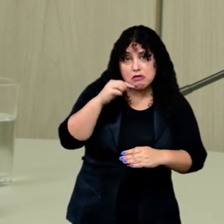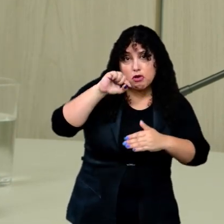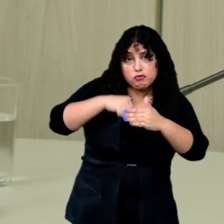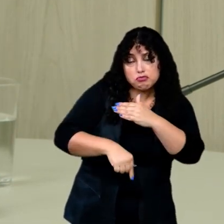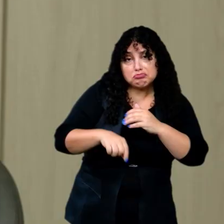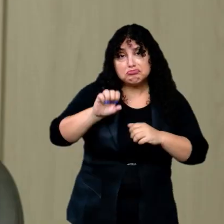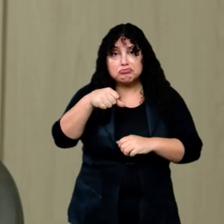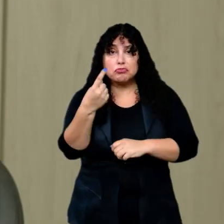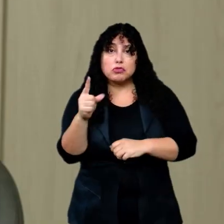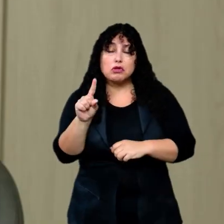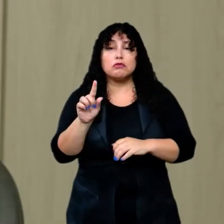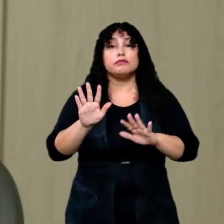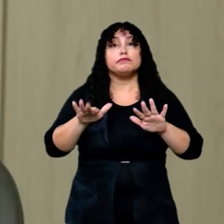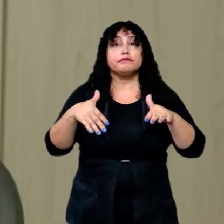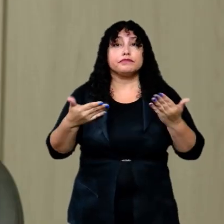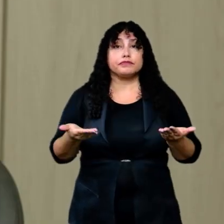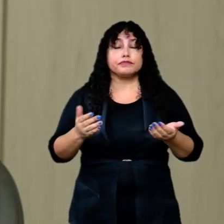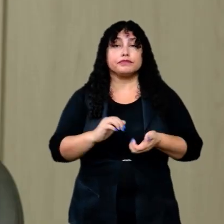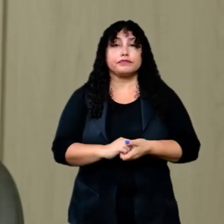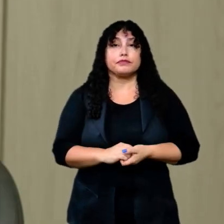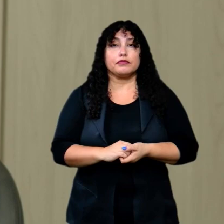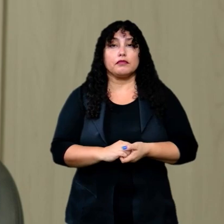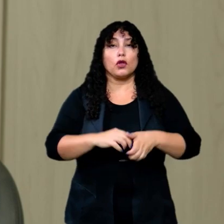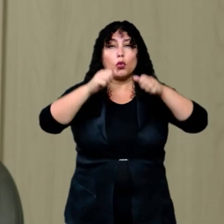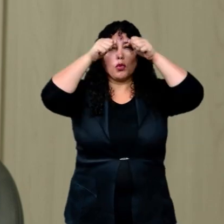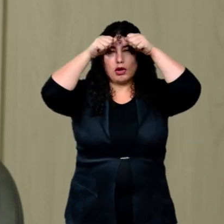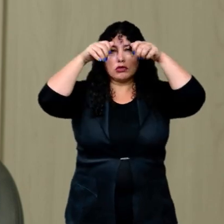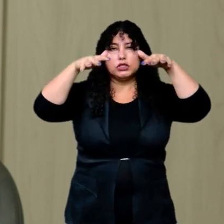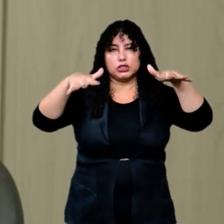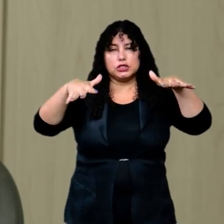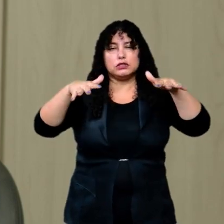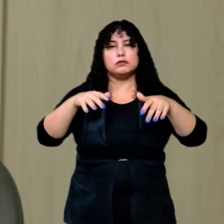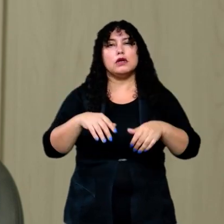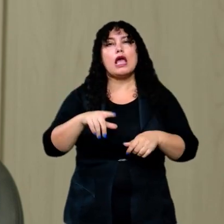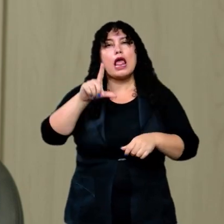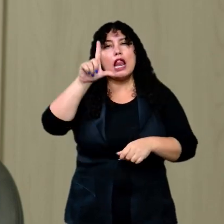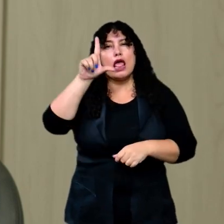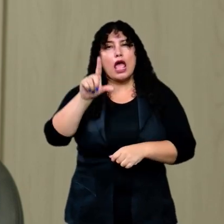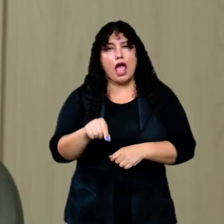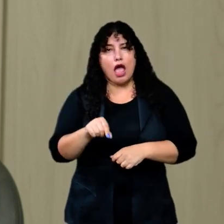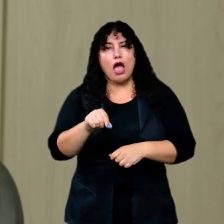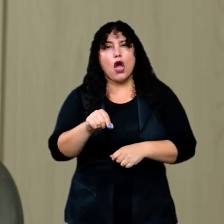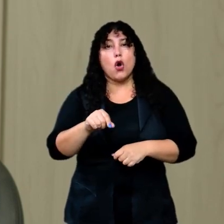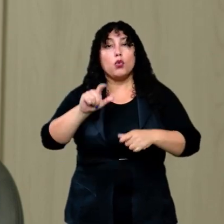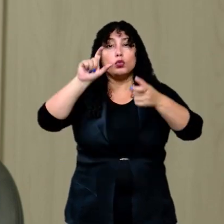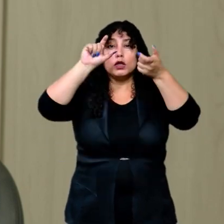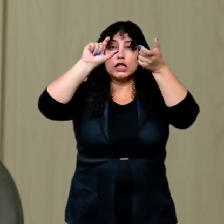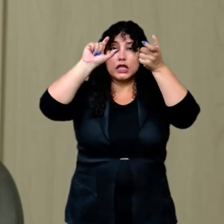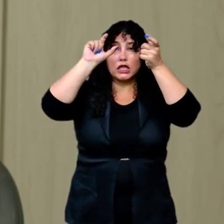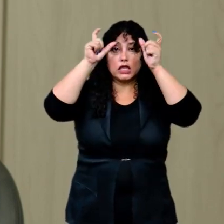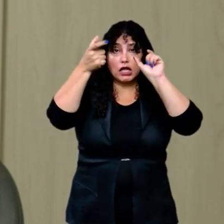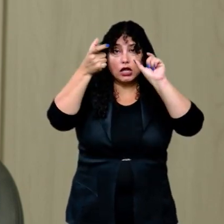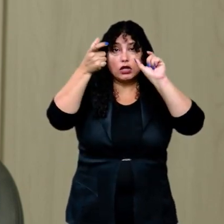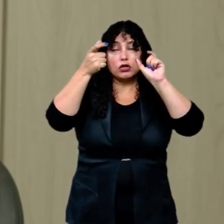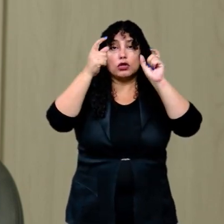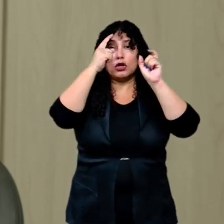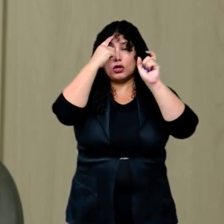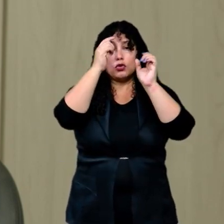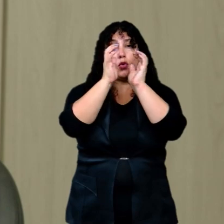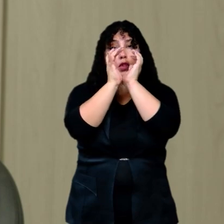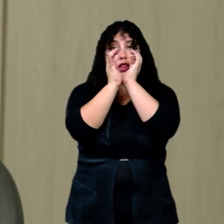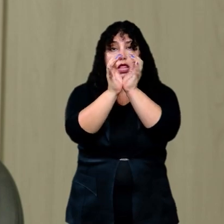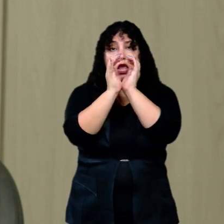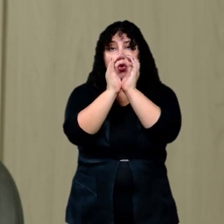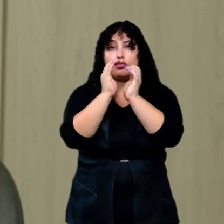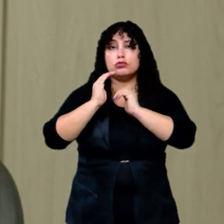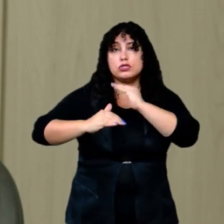Sim. Bom, o autismo, ele é considerado um transtorno do neurodesenvolvimento,